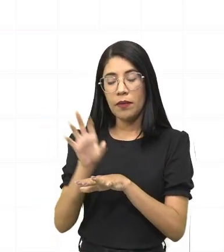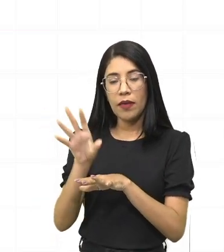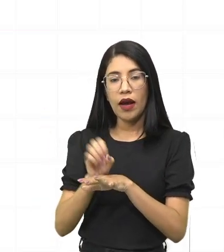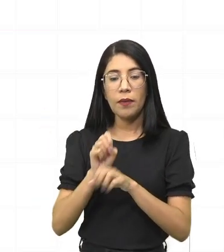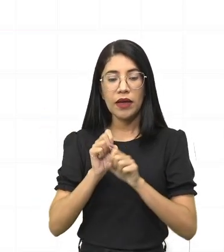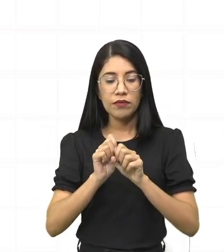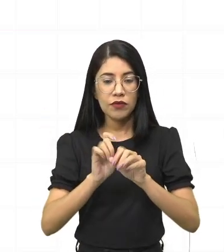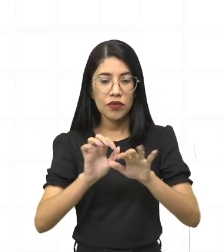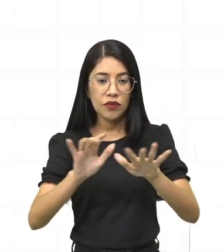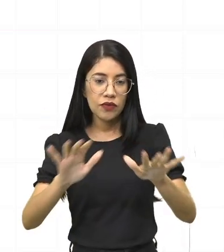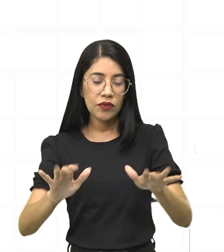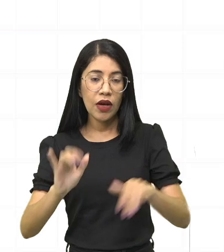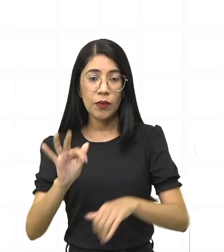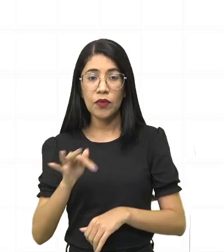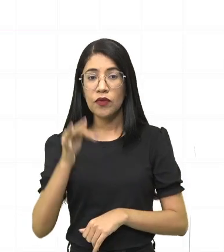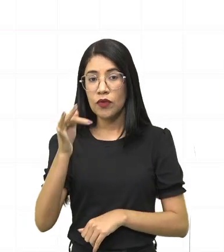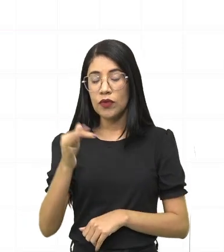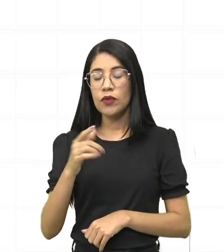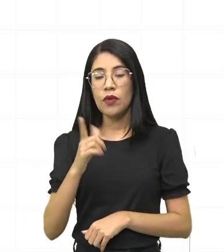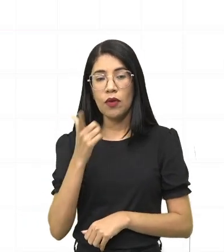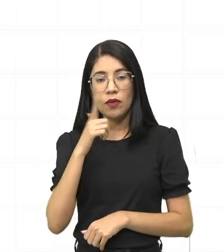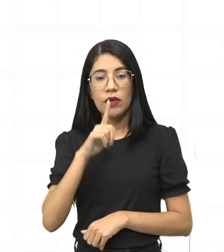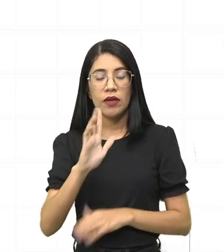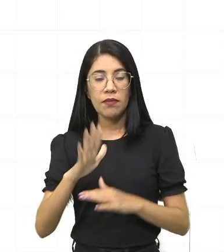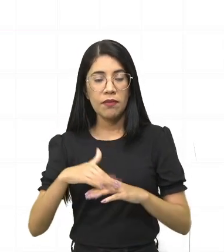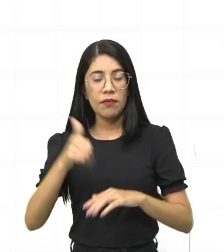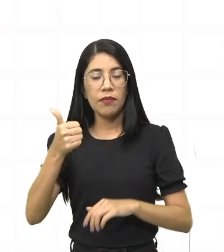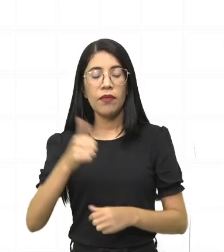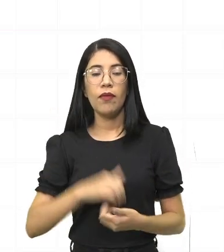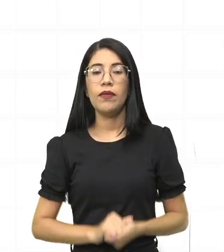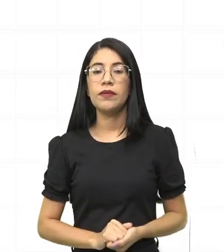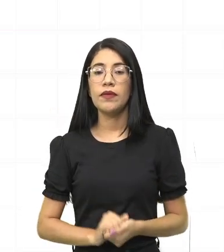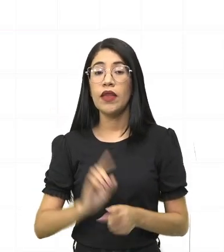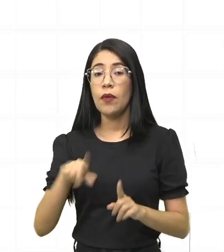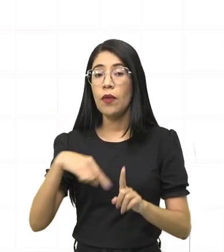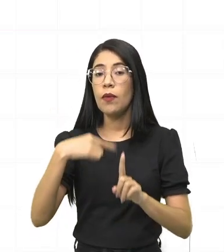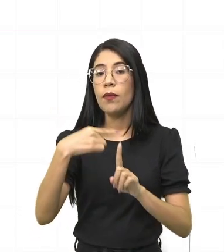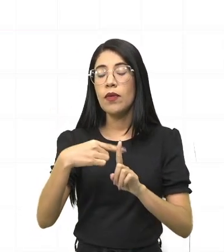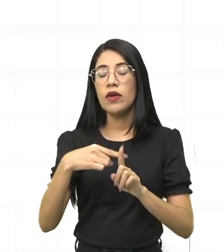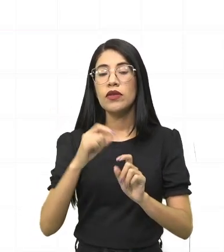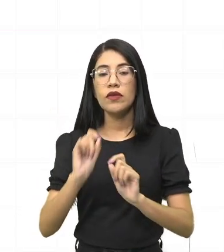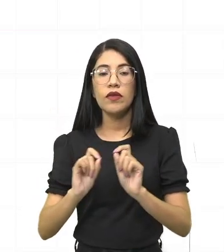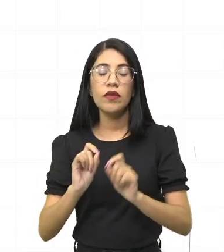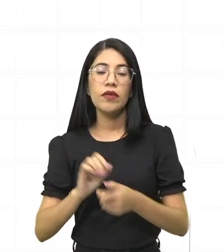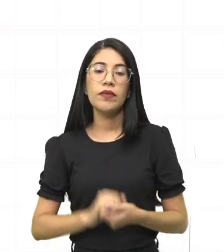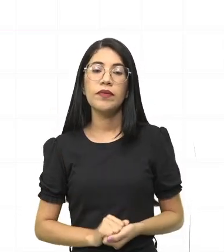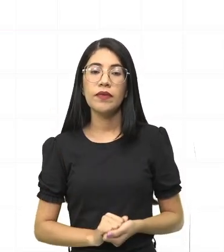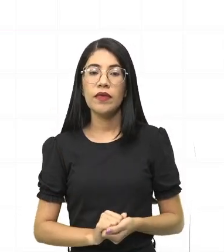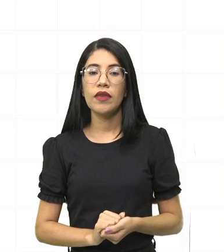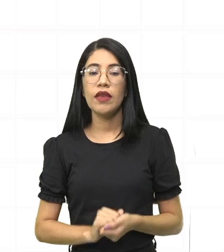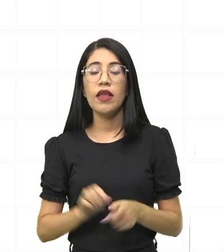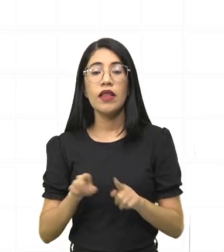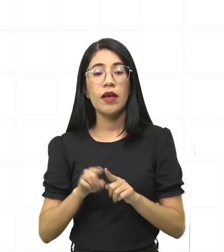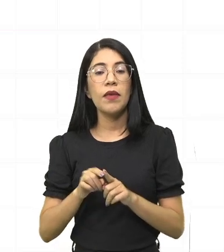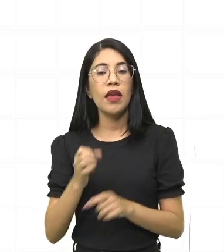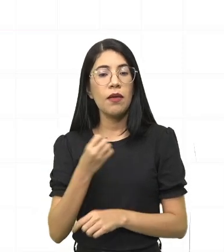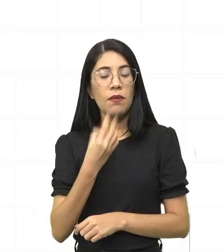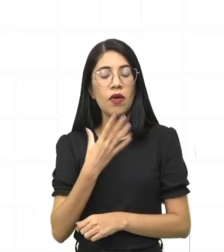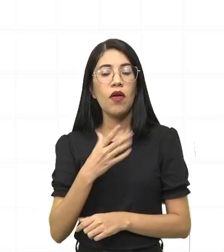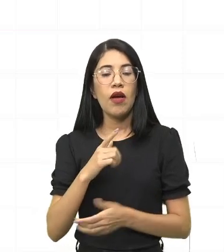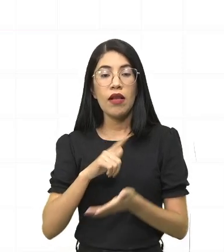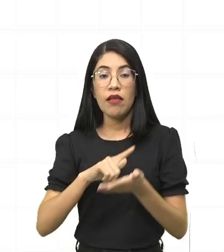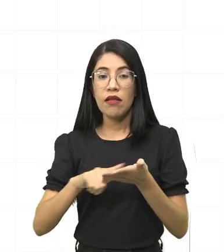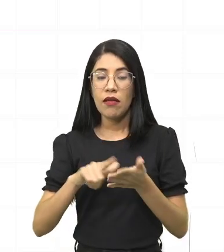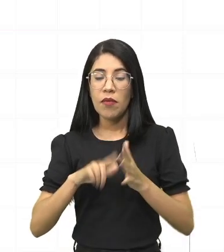da eletricidade no futuro. Então, uma das grandes vantagens é que ela é uma fonte de energia limpa,